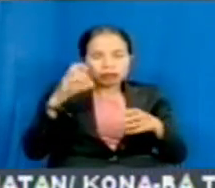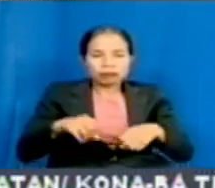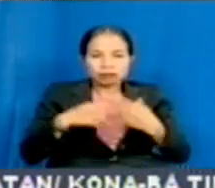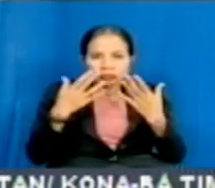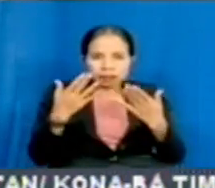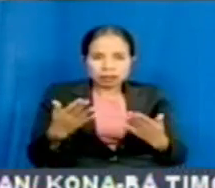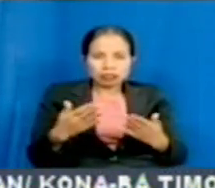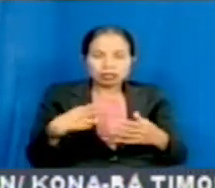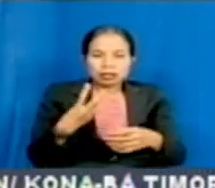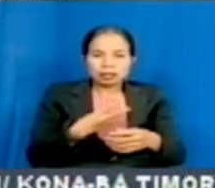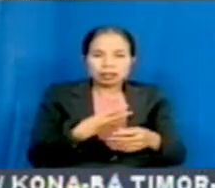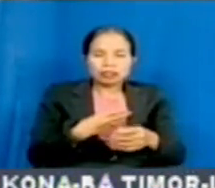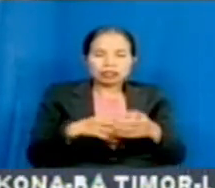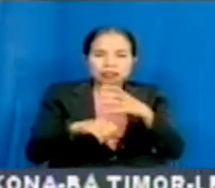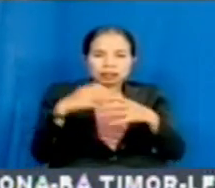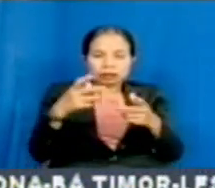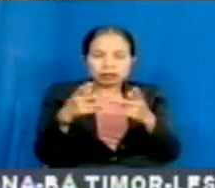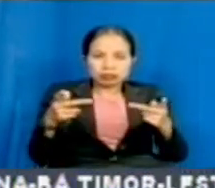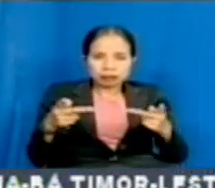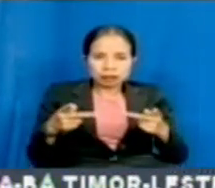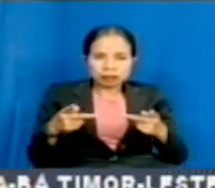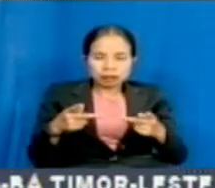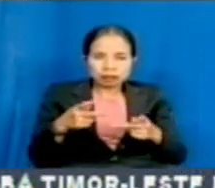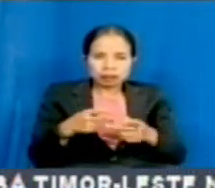oinsa ita saihusi buat ida be